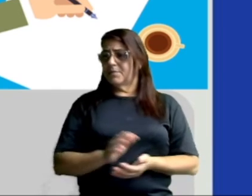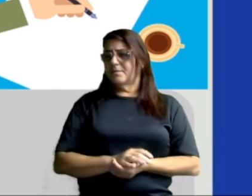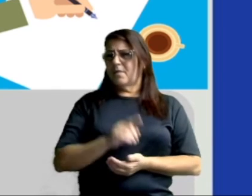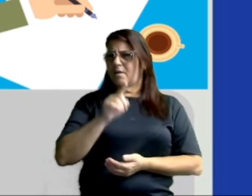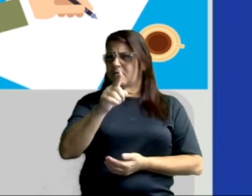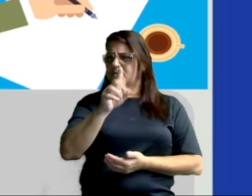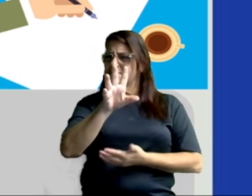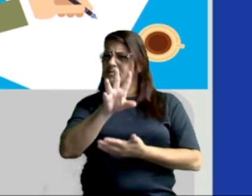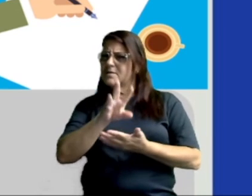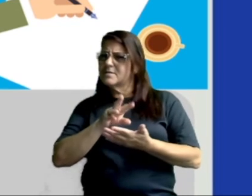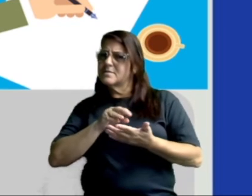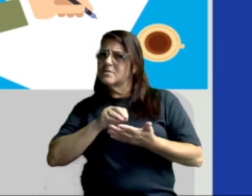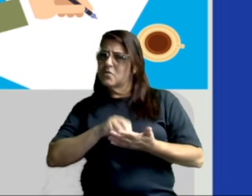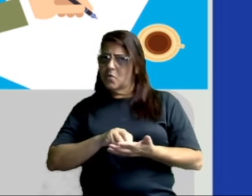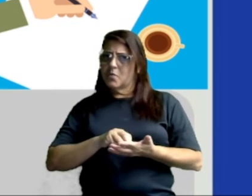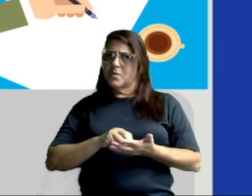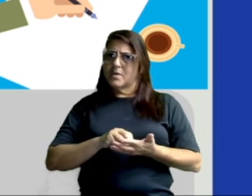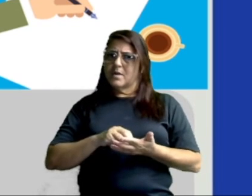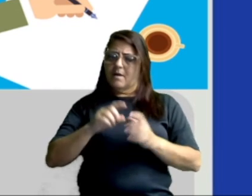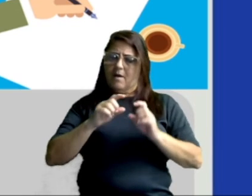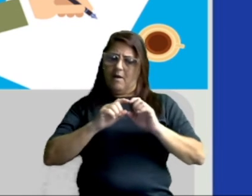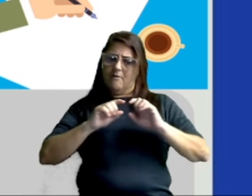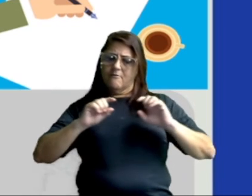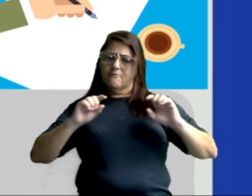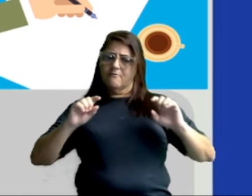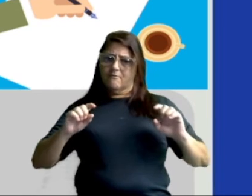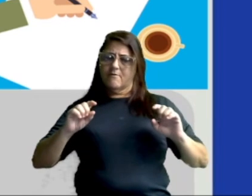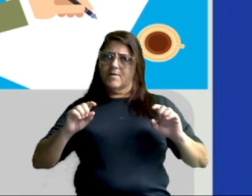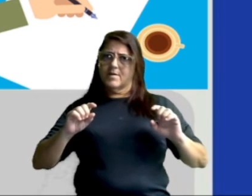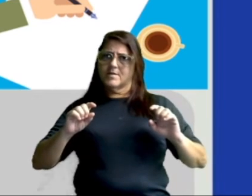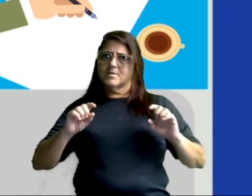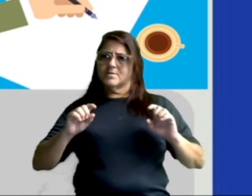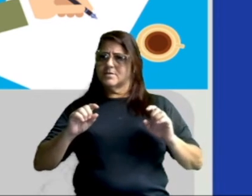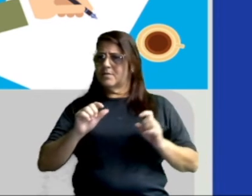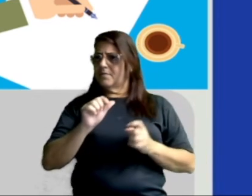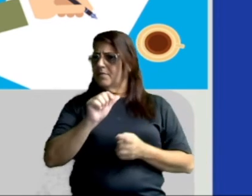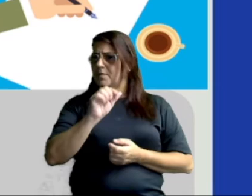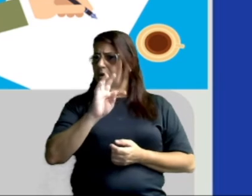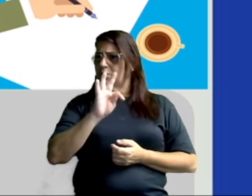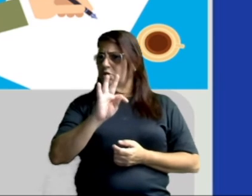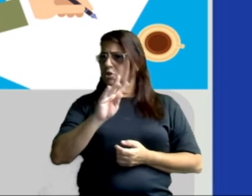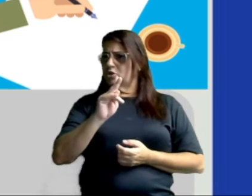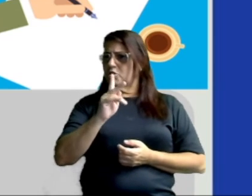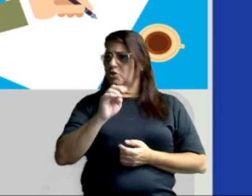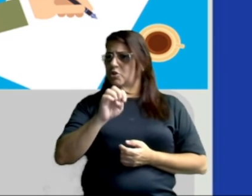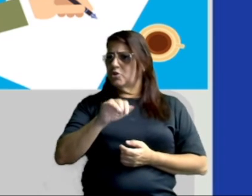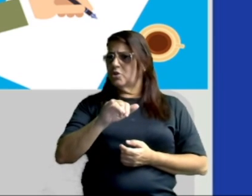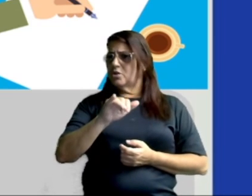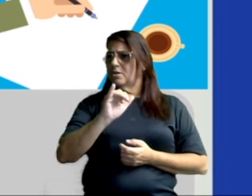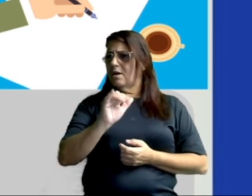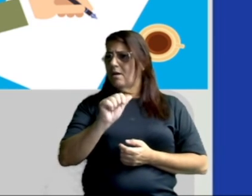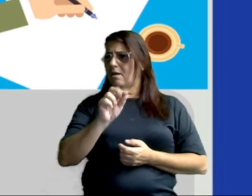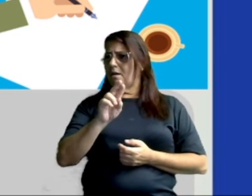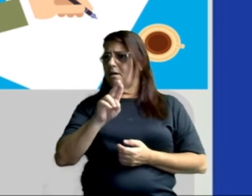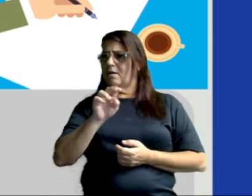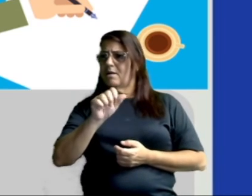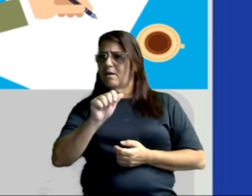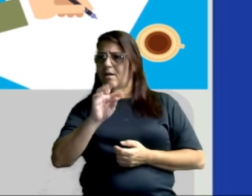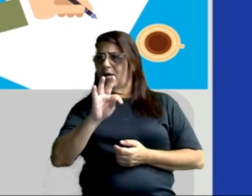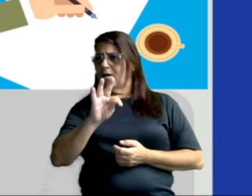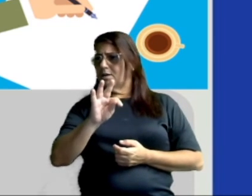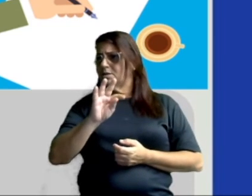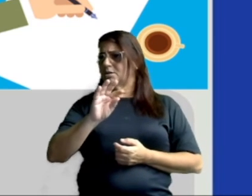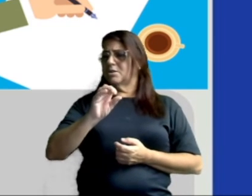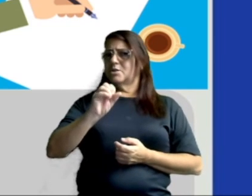vai escrever a frase abaixo, they are at school in this moment, tanto na